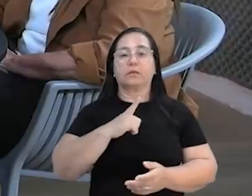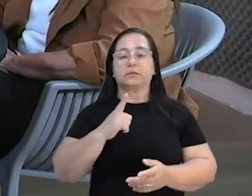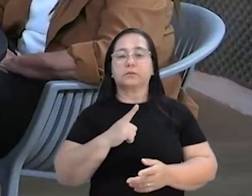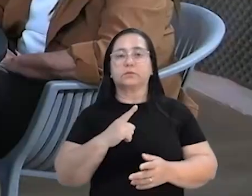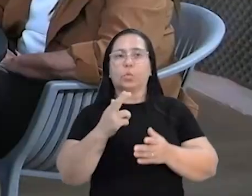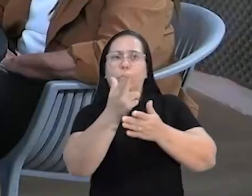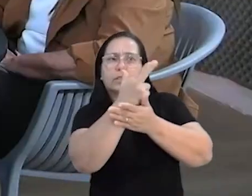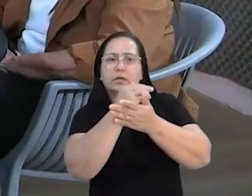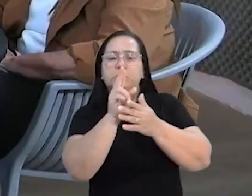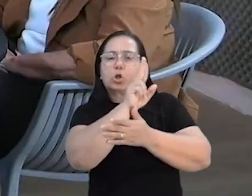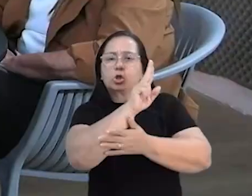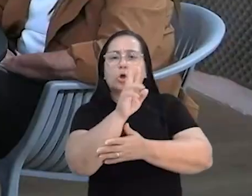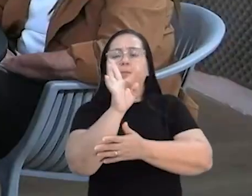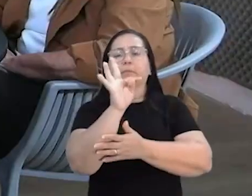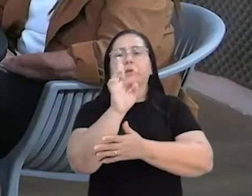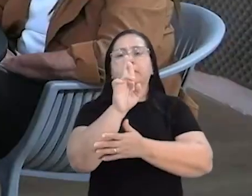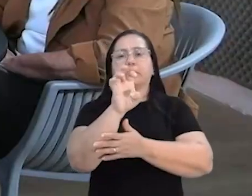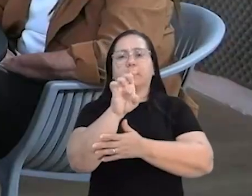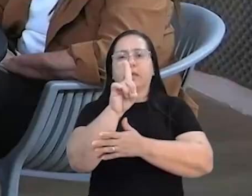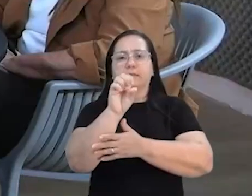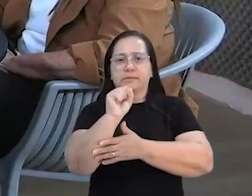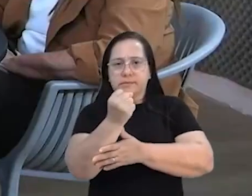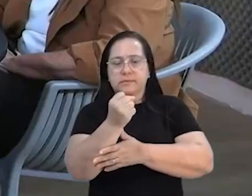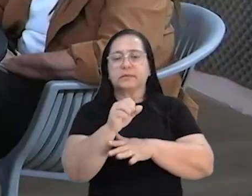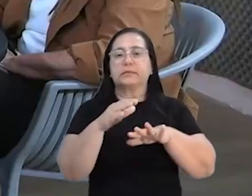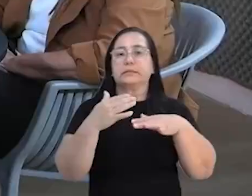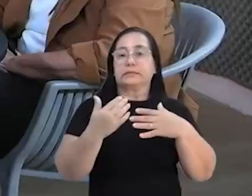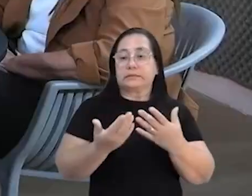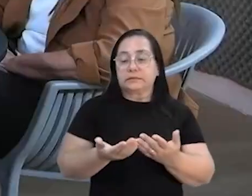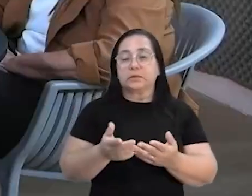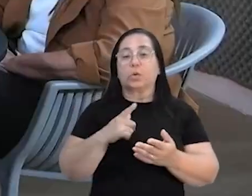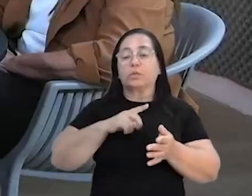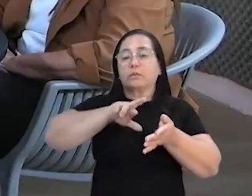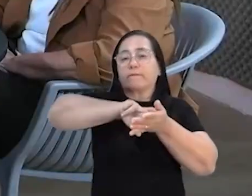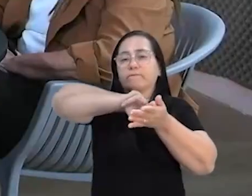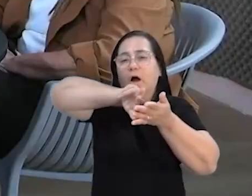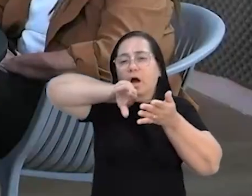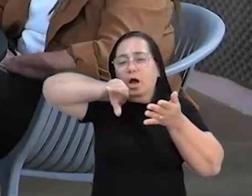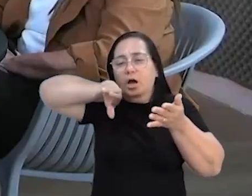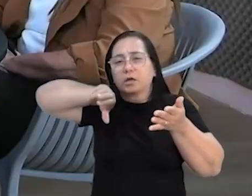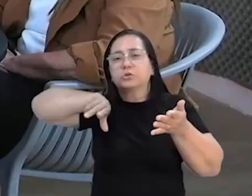estampa chamada threads, né? E a partir daí, vários